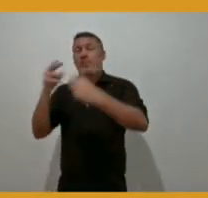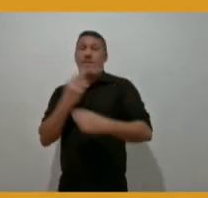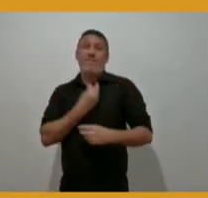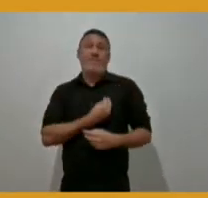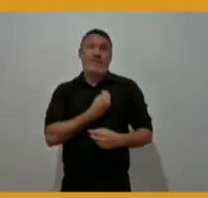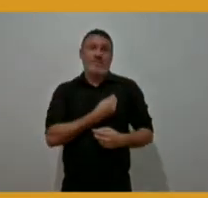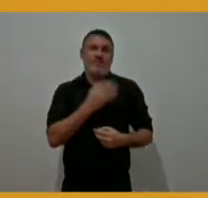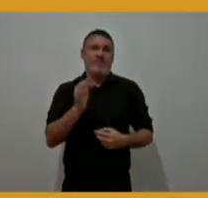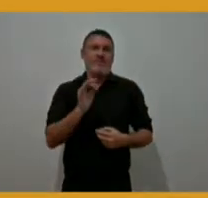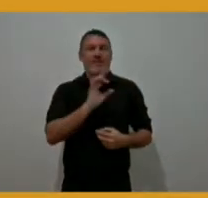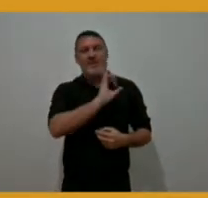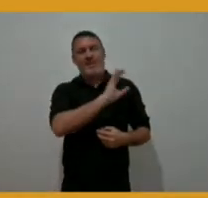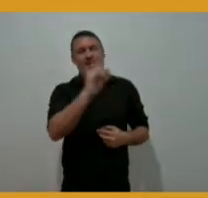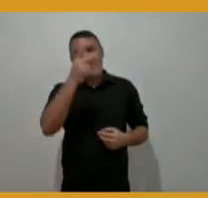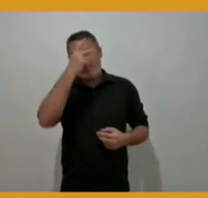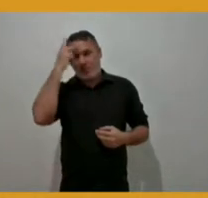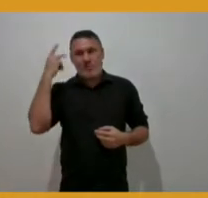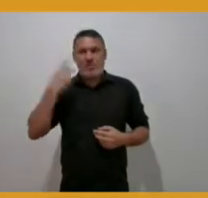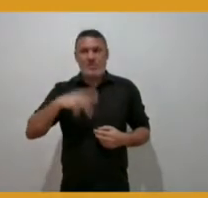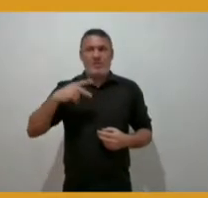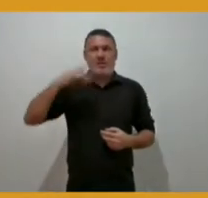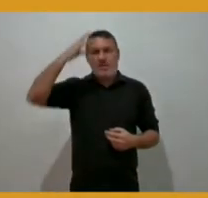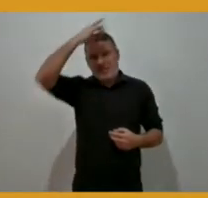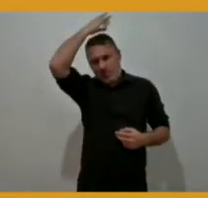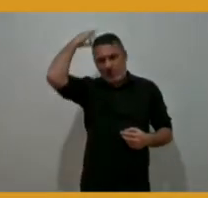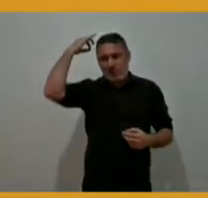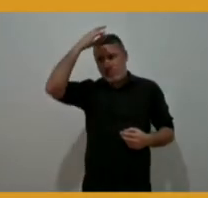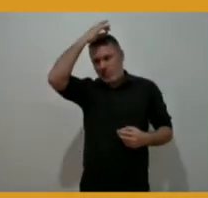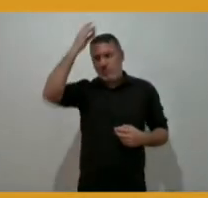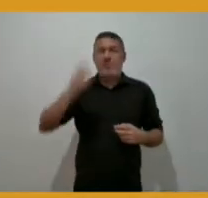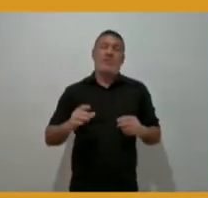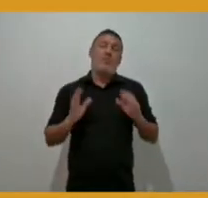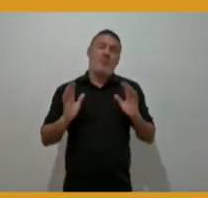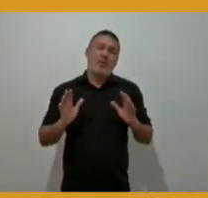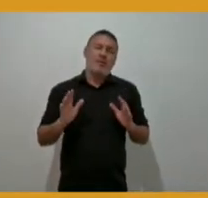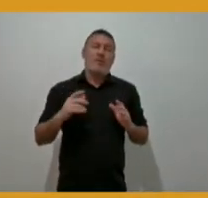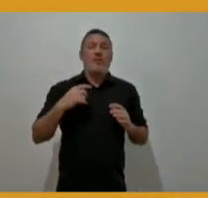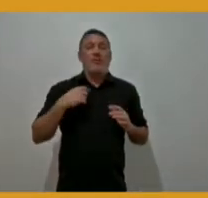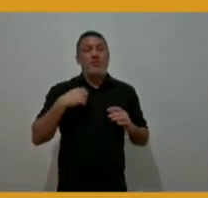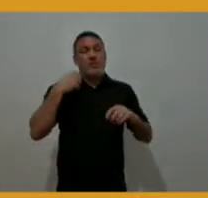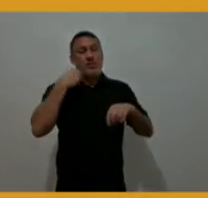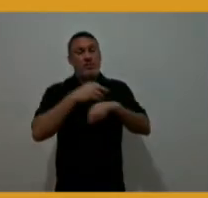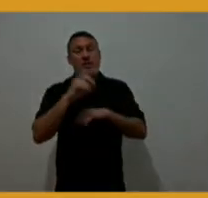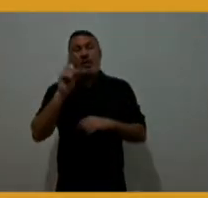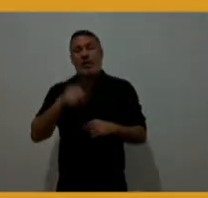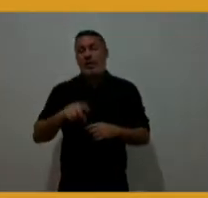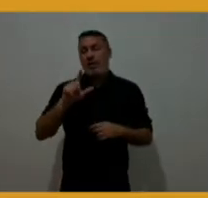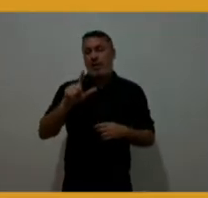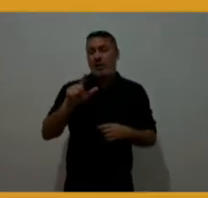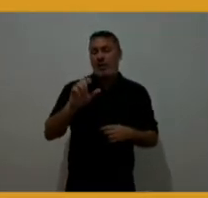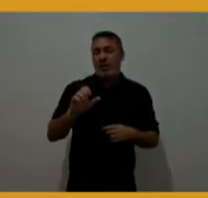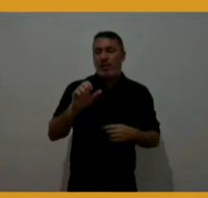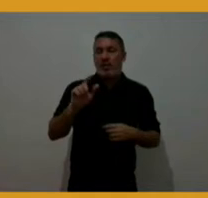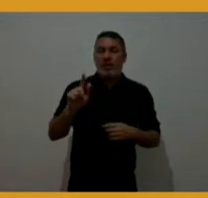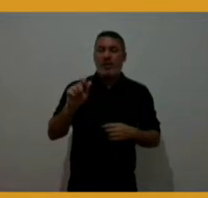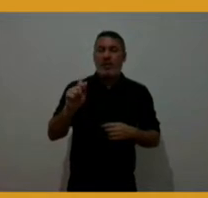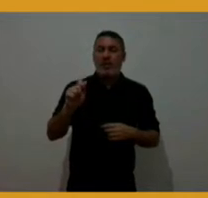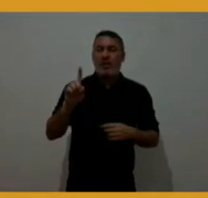personagens capixabas. Mas eu disse que falaríamos de legado. E que